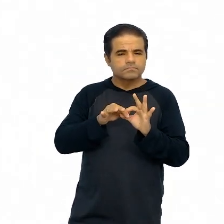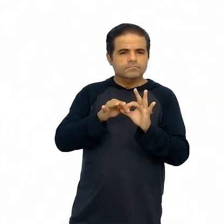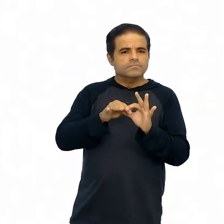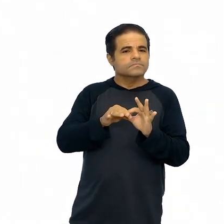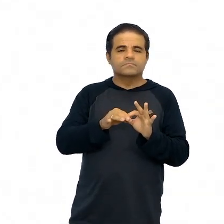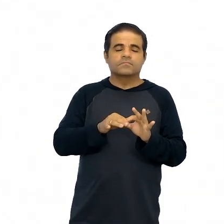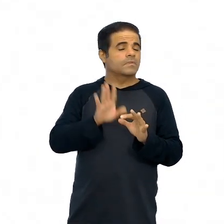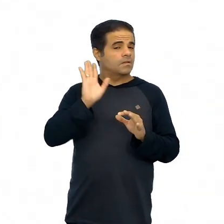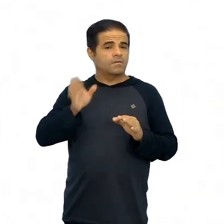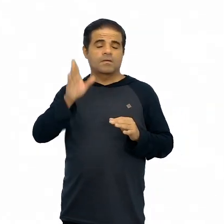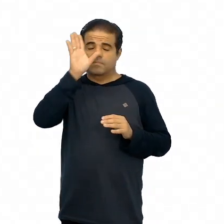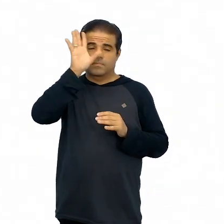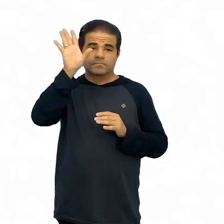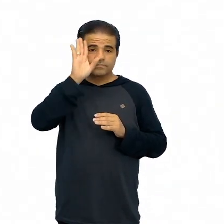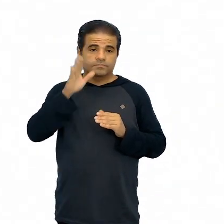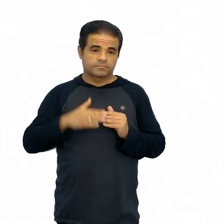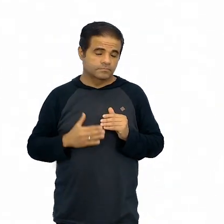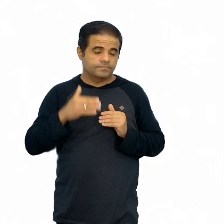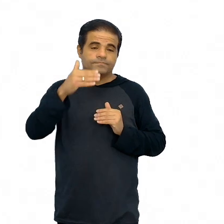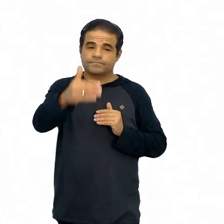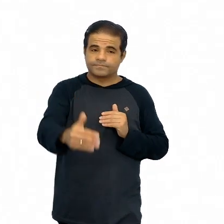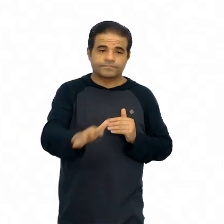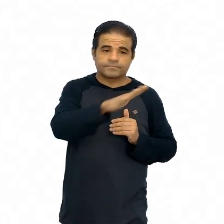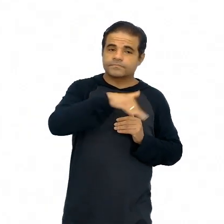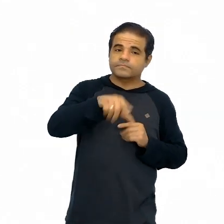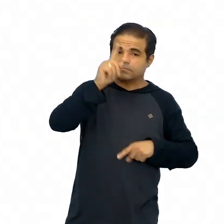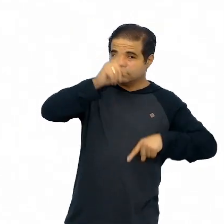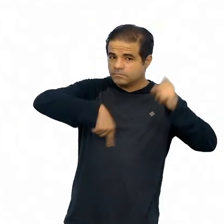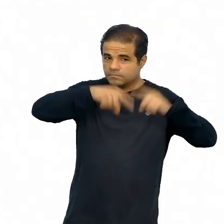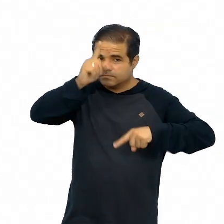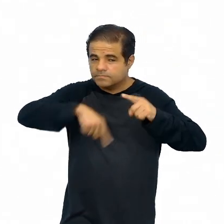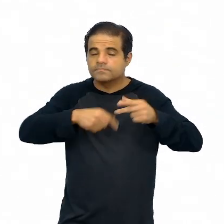Então, a gente já vai pensando, por isso é bom vocês estarem com o material